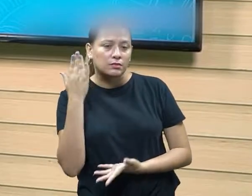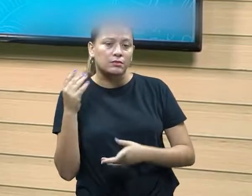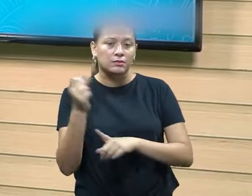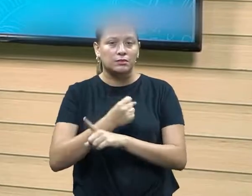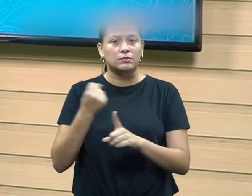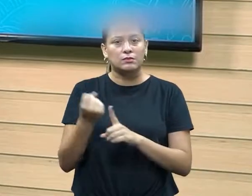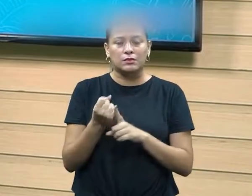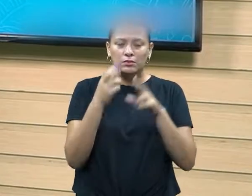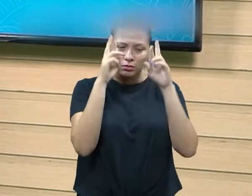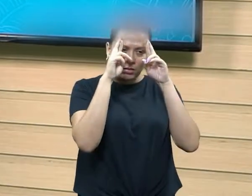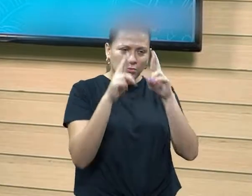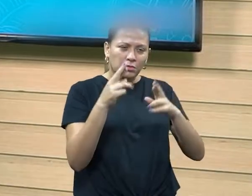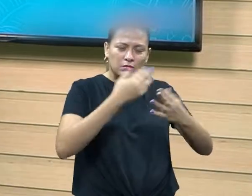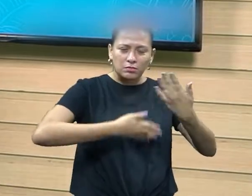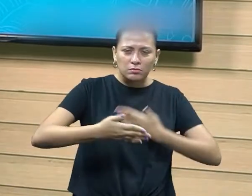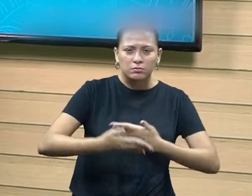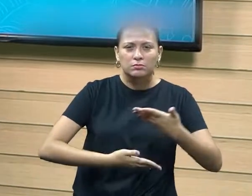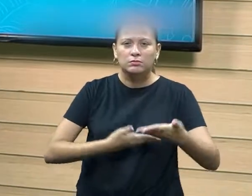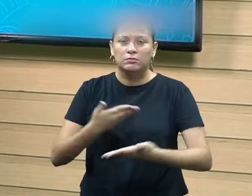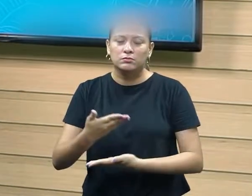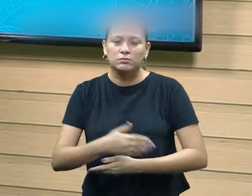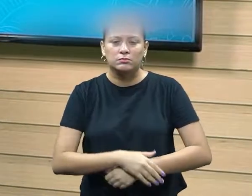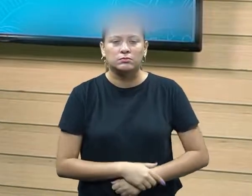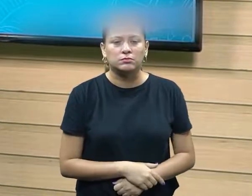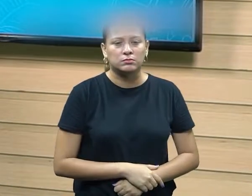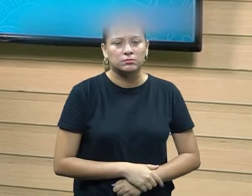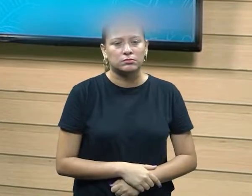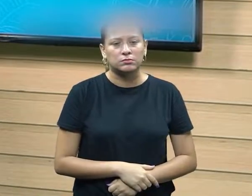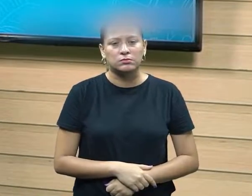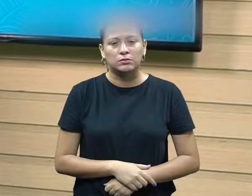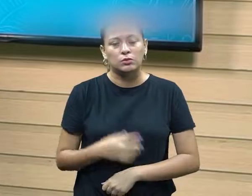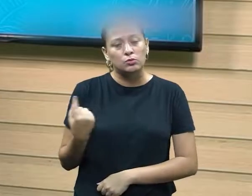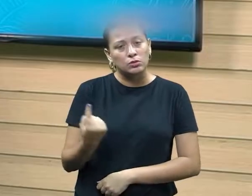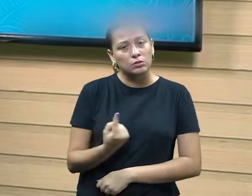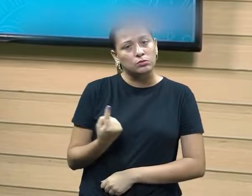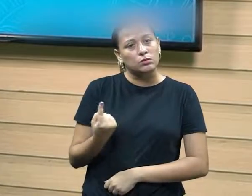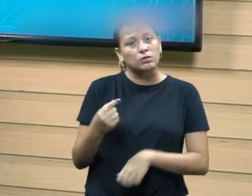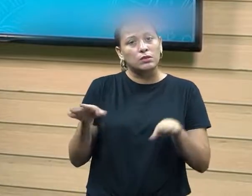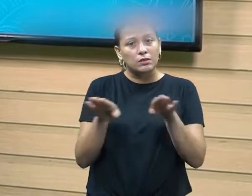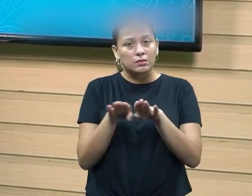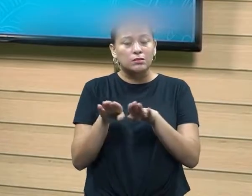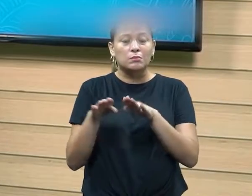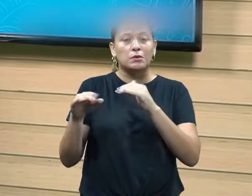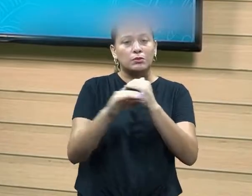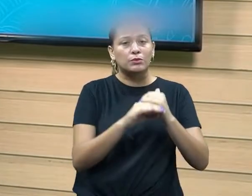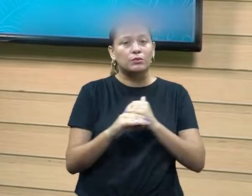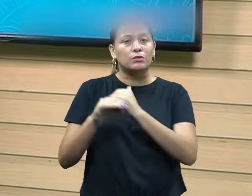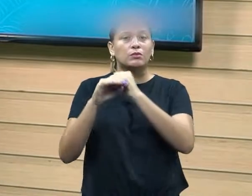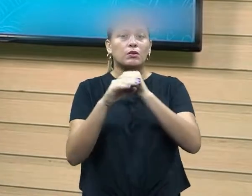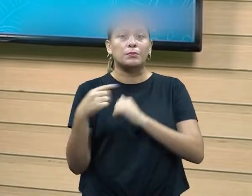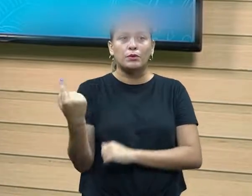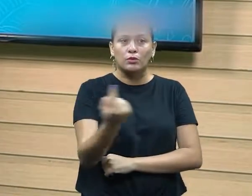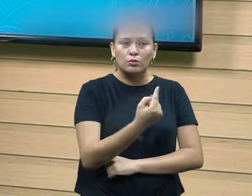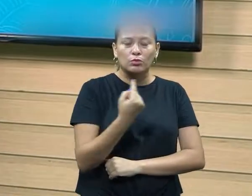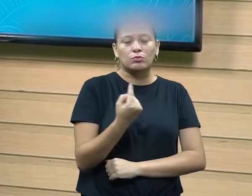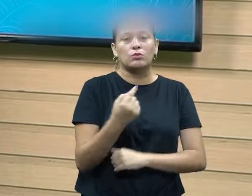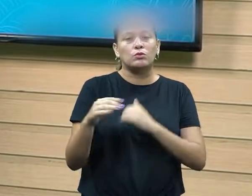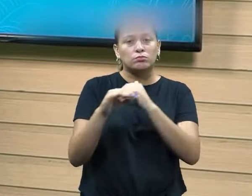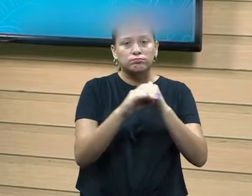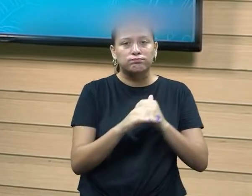se respeitando naquilo que nos individualiza e também ao mesmo tempo aquilo que nos iguala. Porque todos nós somos